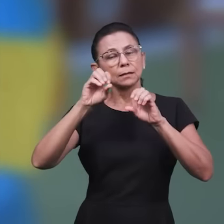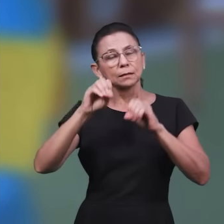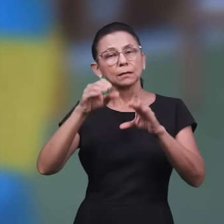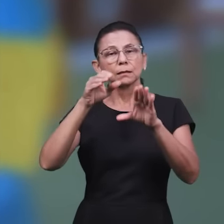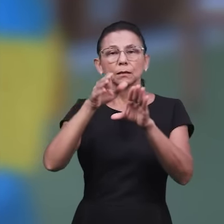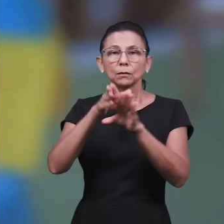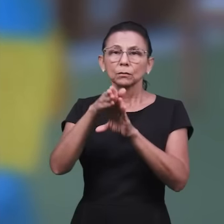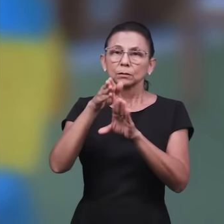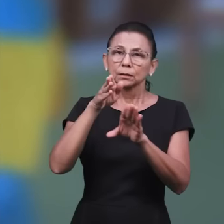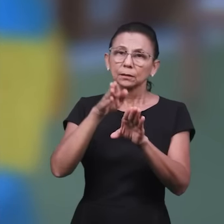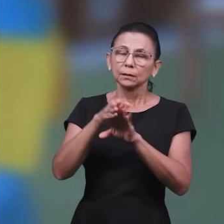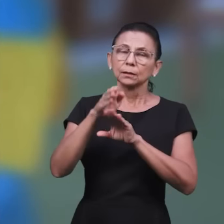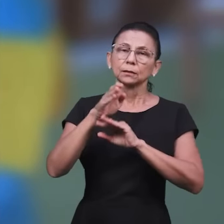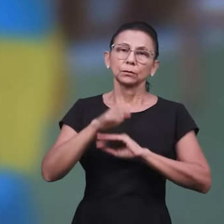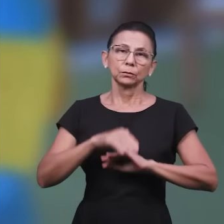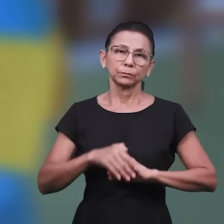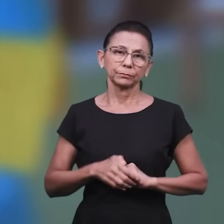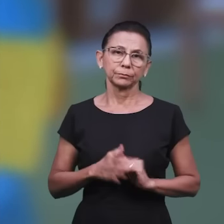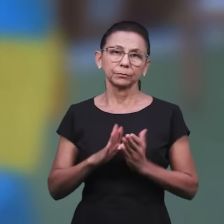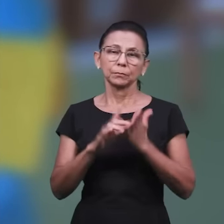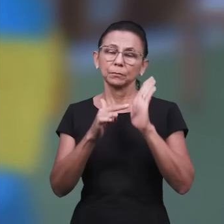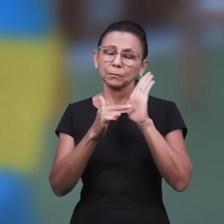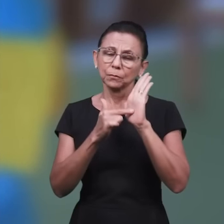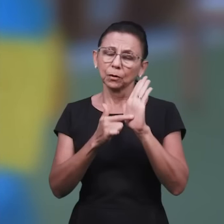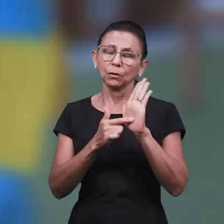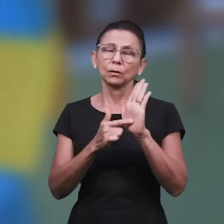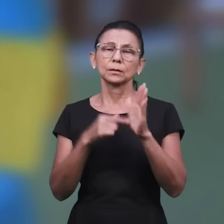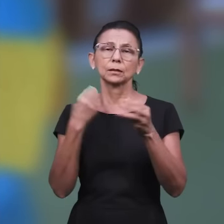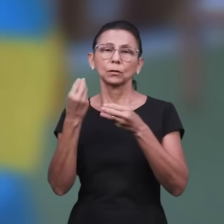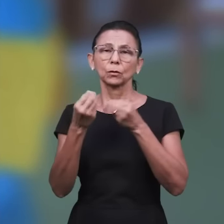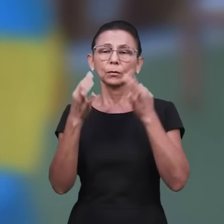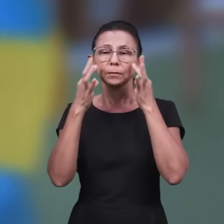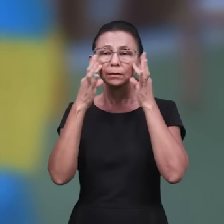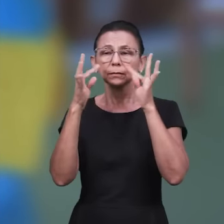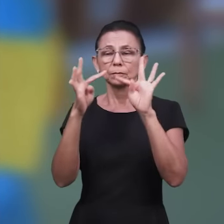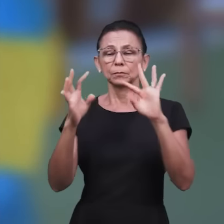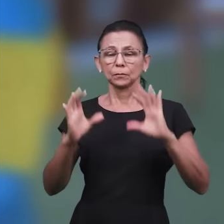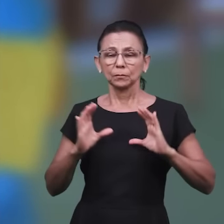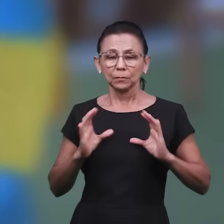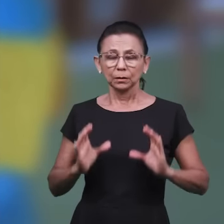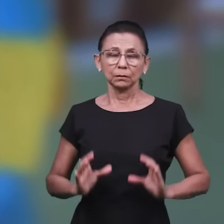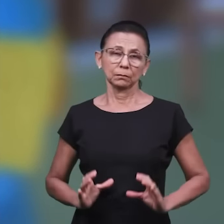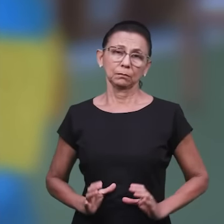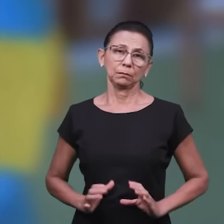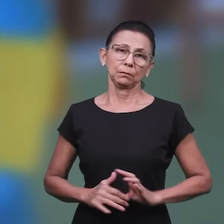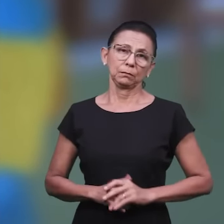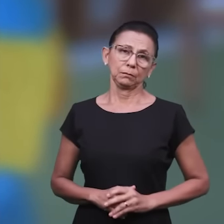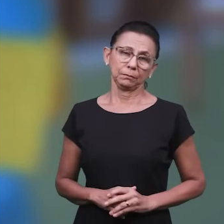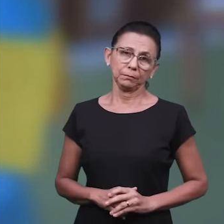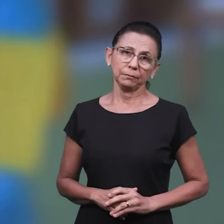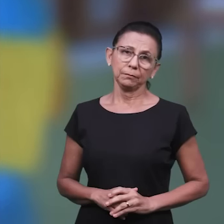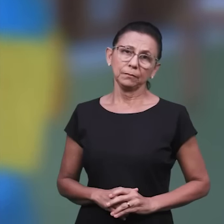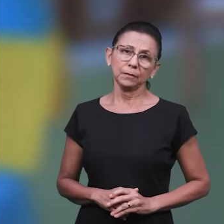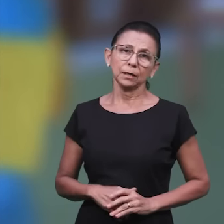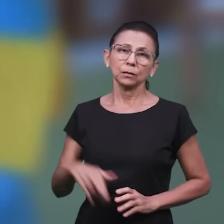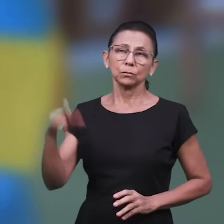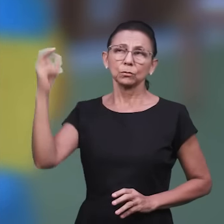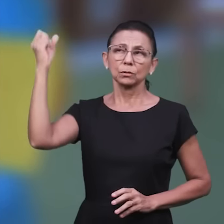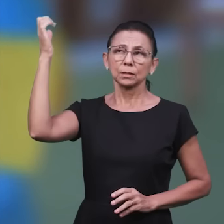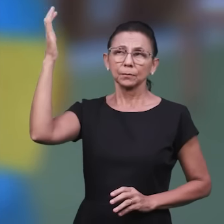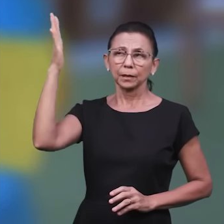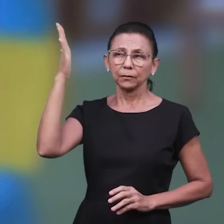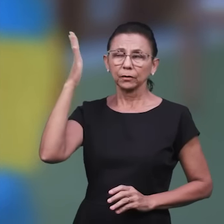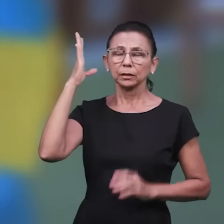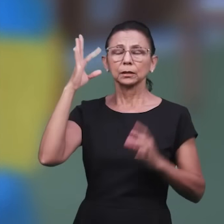mostra como devemos seguir, devemos nos comportar. Que maravilha, nós estamos sempre debaixo das orientações do